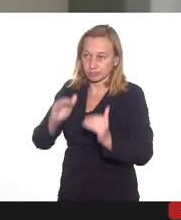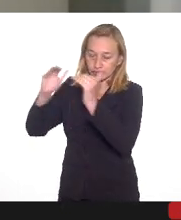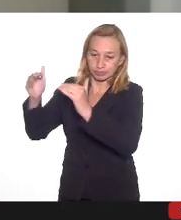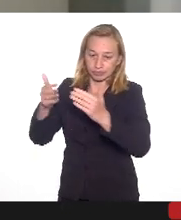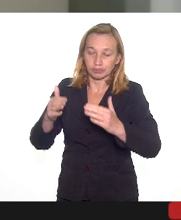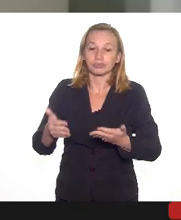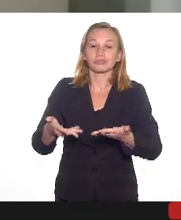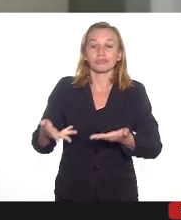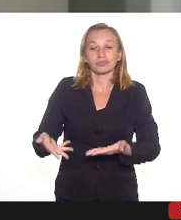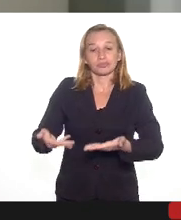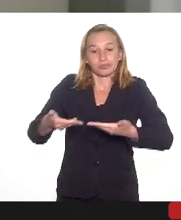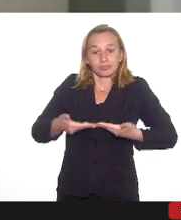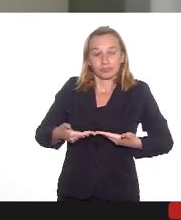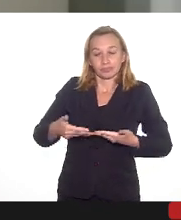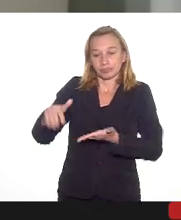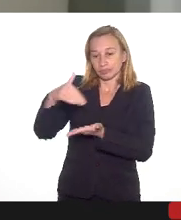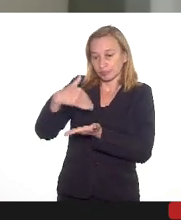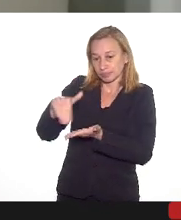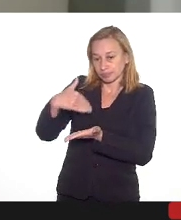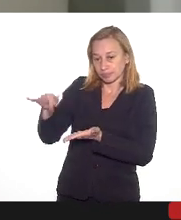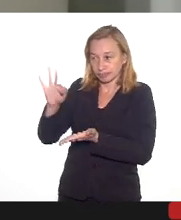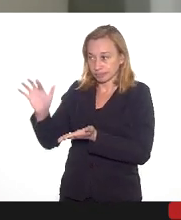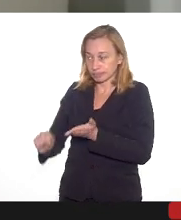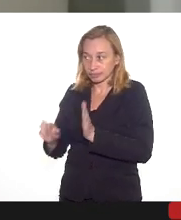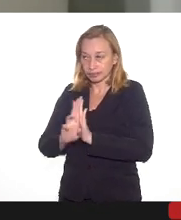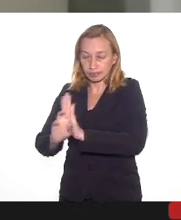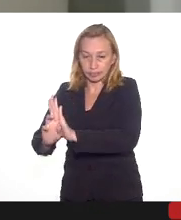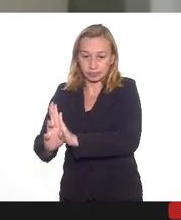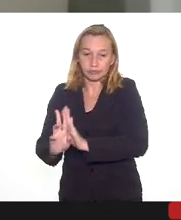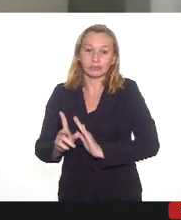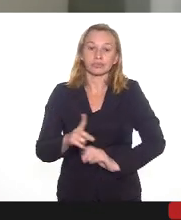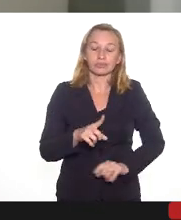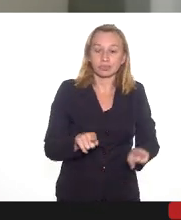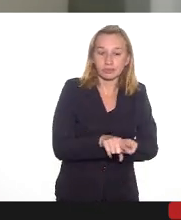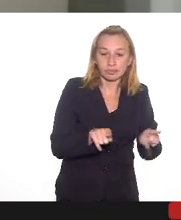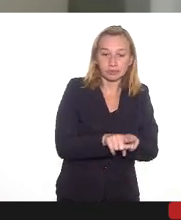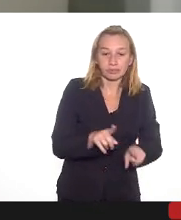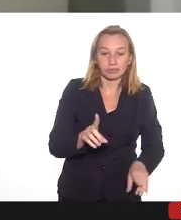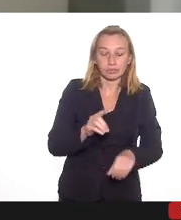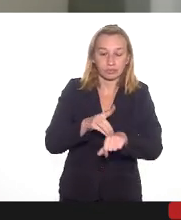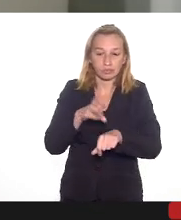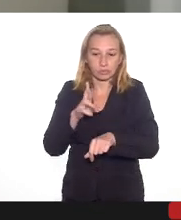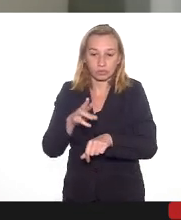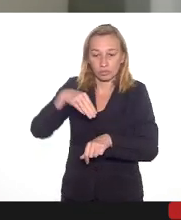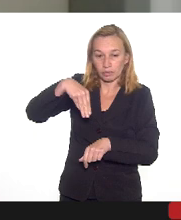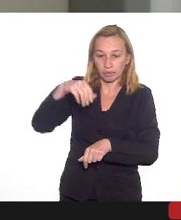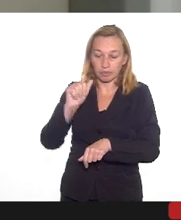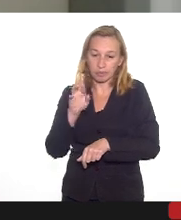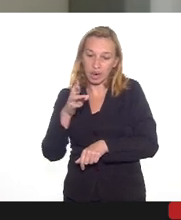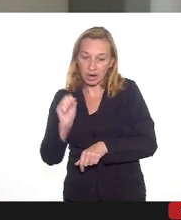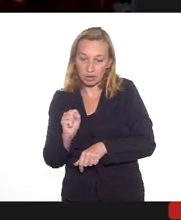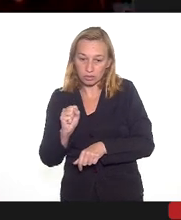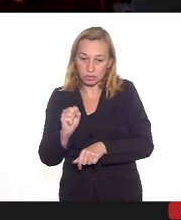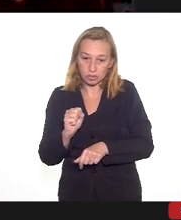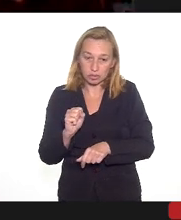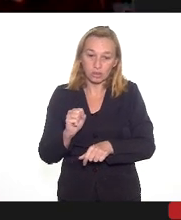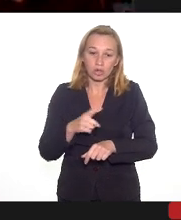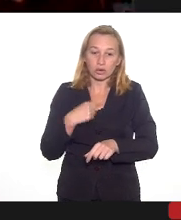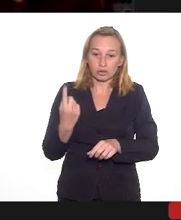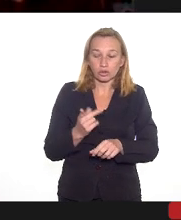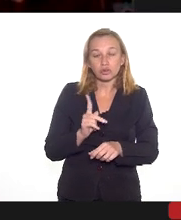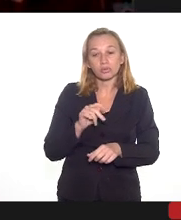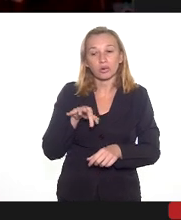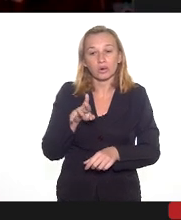Secretaria de Fazenda e está presente nos representando aí o Dr. Marcos Vinícius, nosso Procurador-Geral